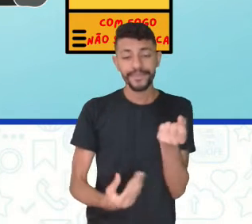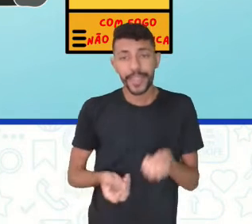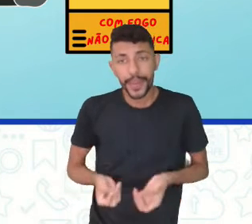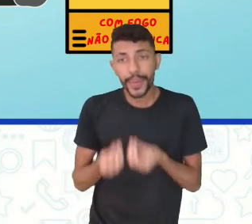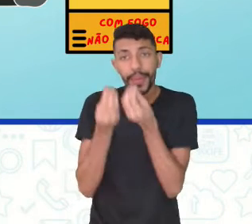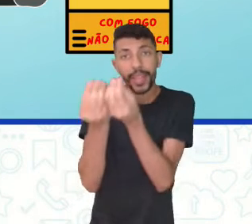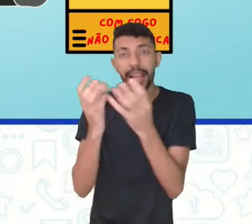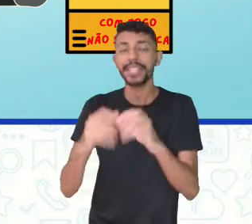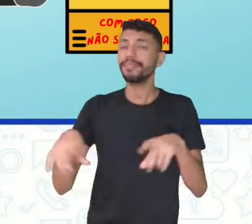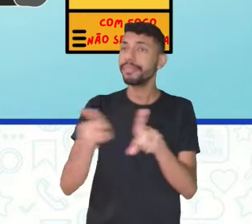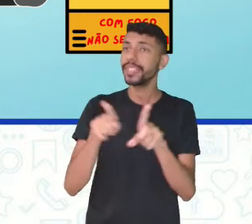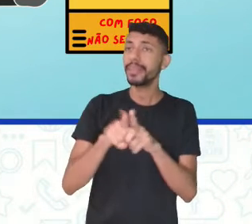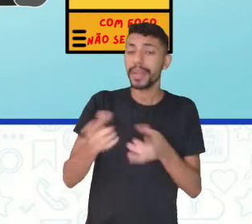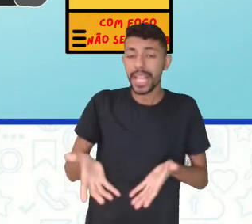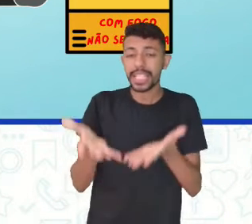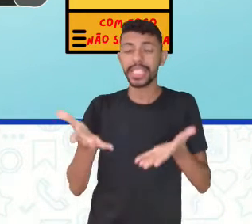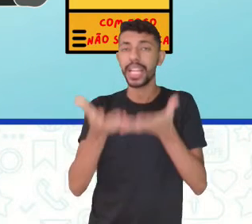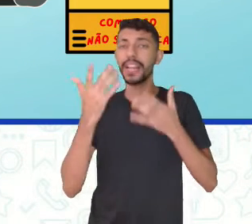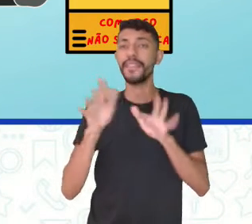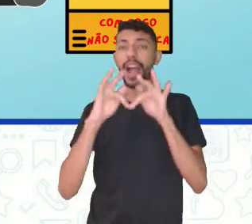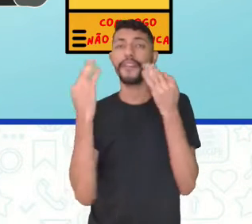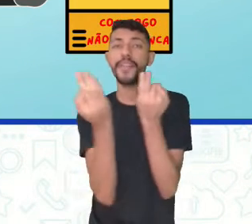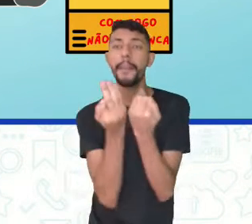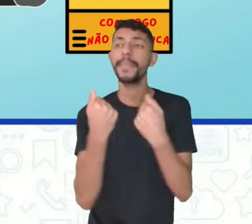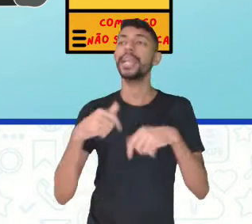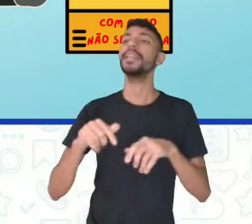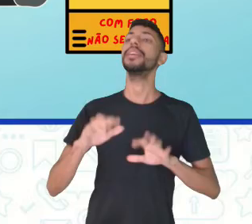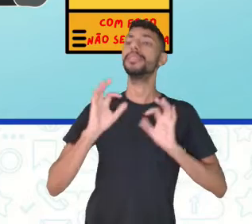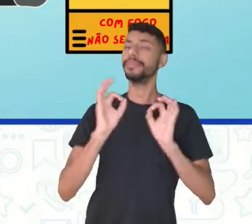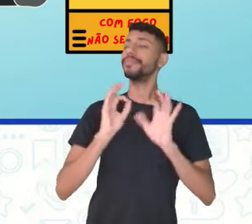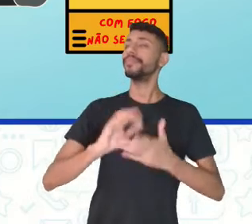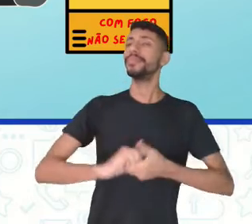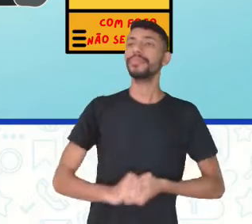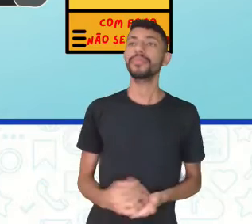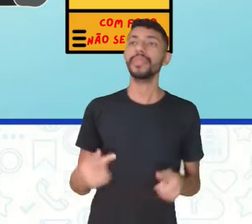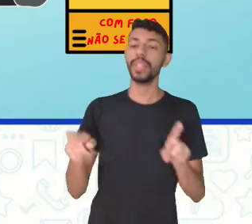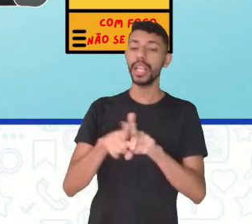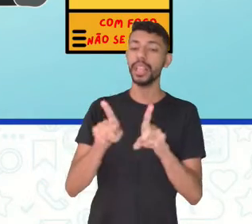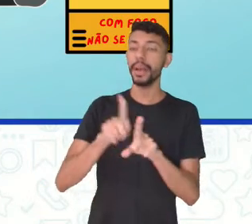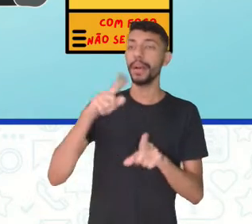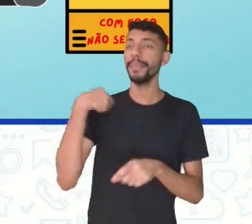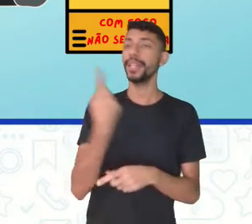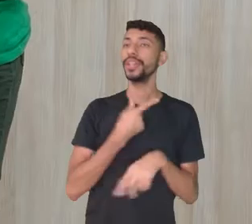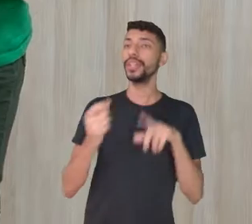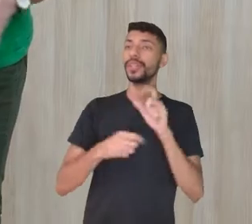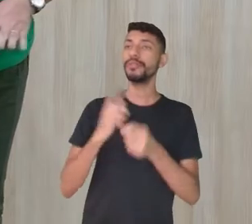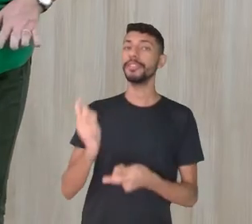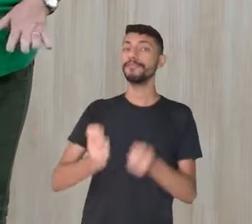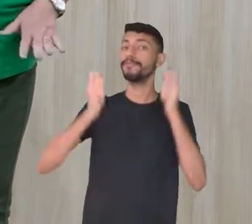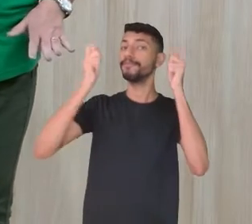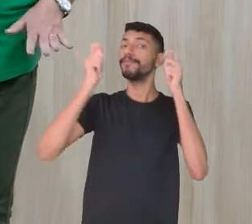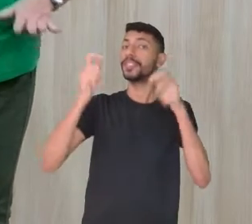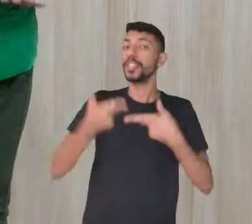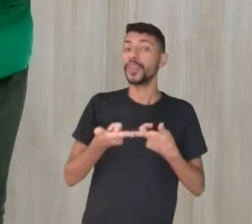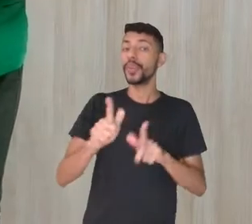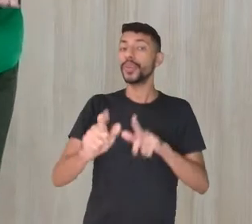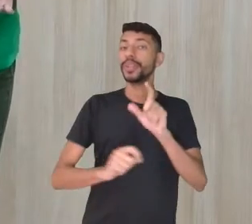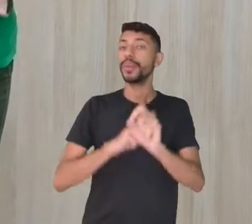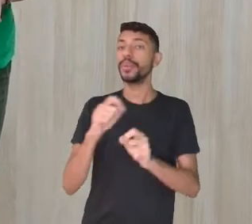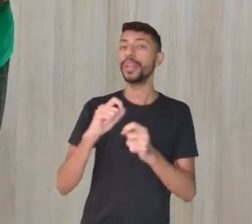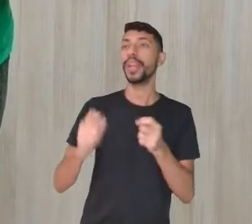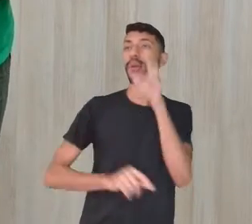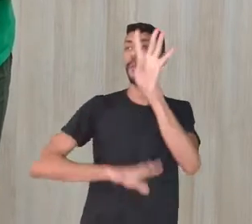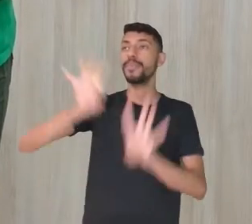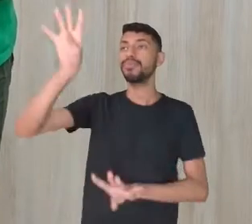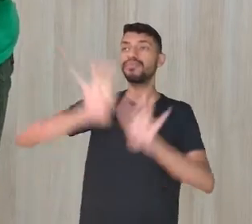pais, os familiares, os irmãos mais velhos, para doarem sangue. Fizemos também aqui uma campanha contra a questão aí dos fogos,